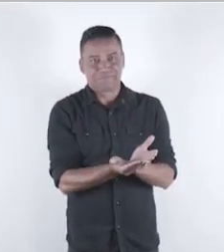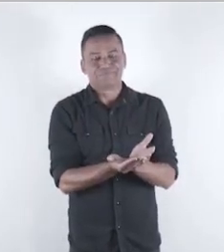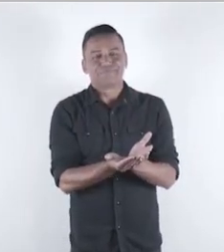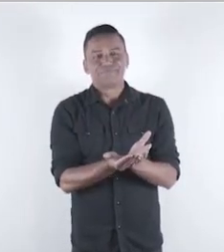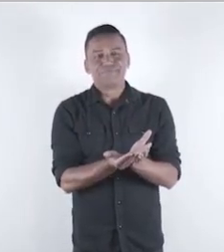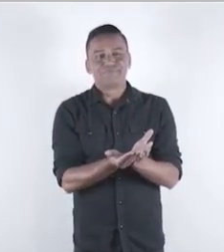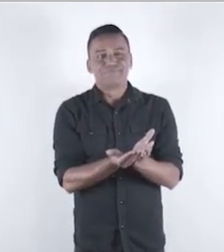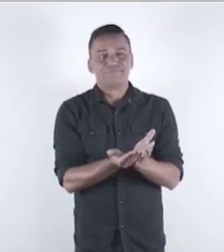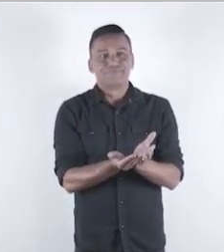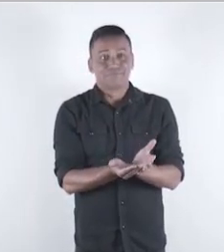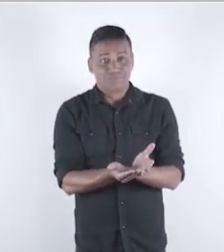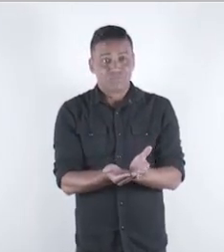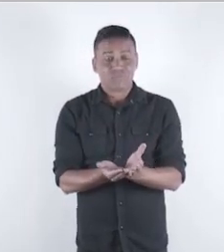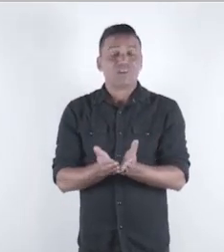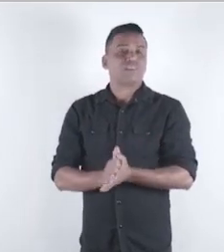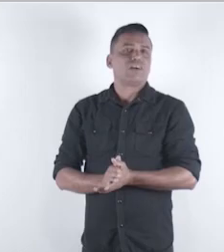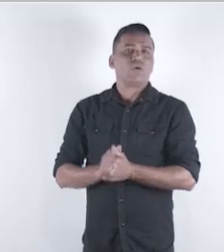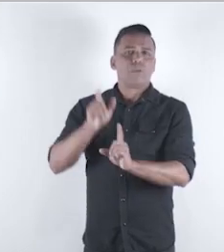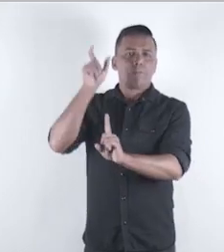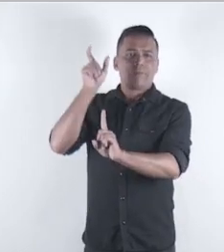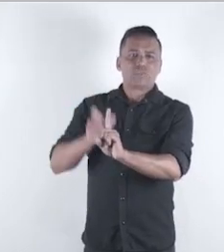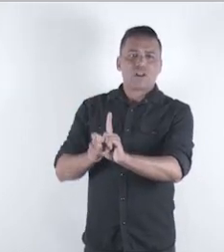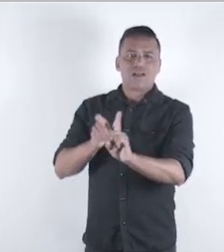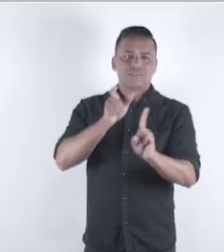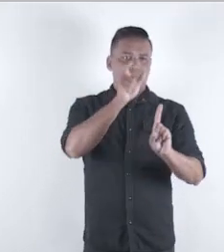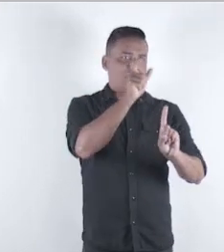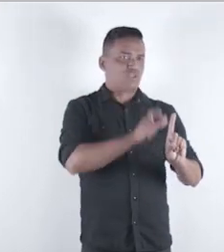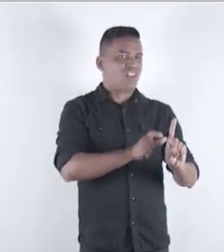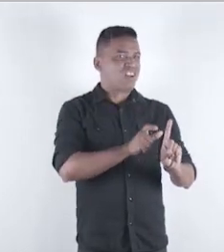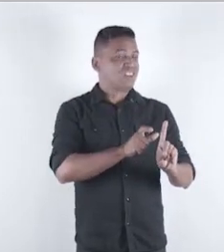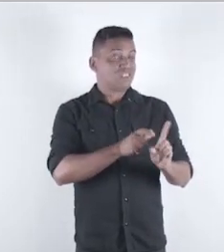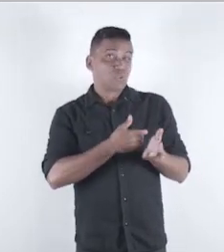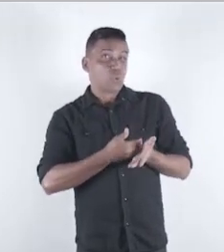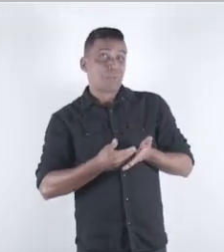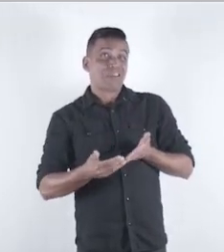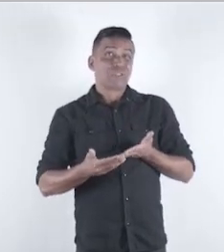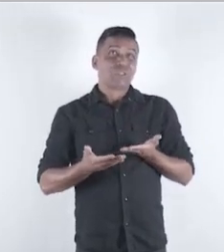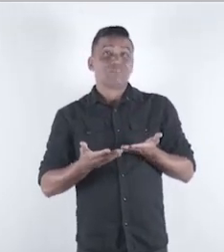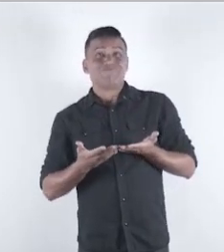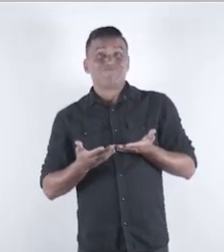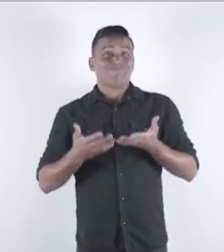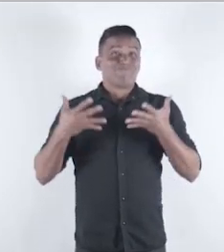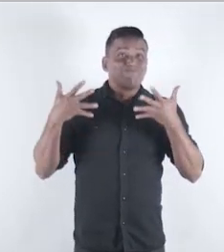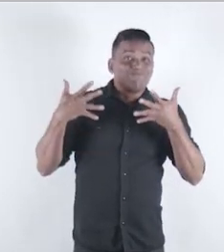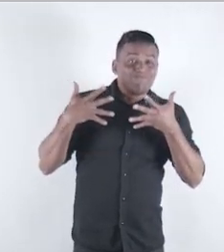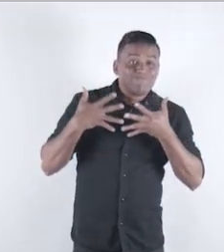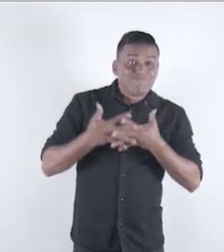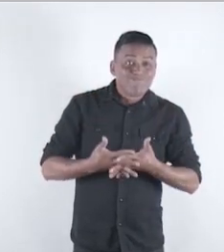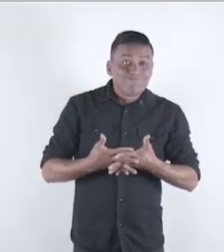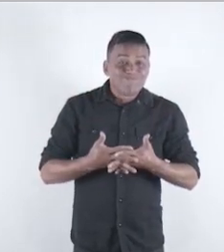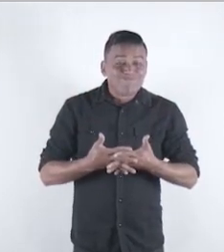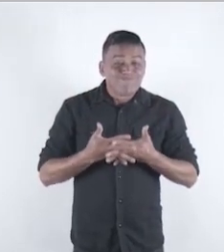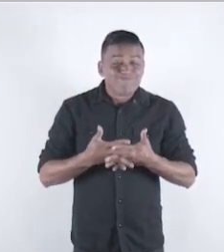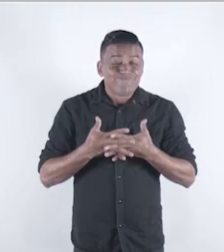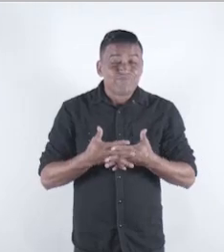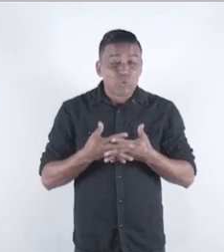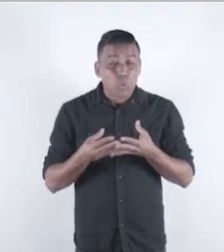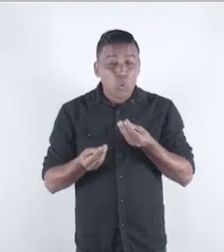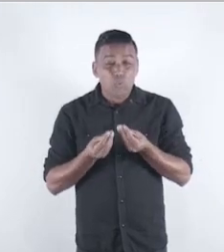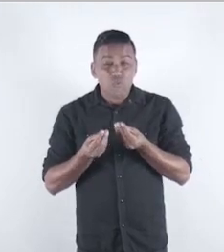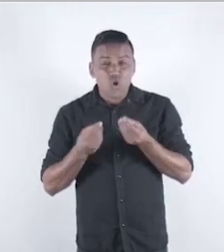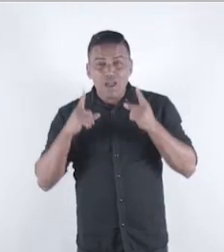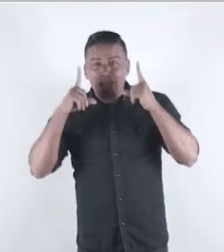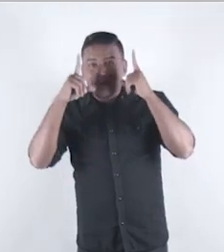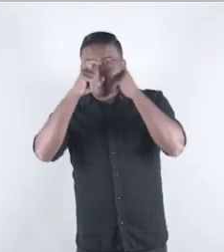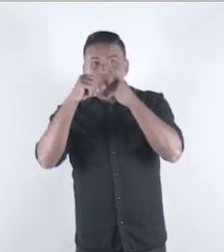Em relação aos personagens mesmo, no começo eu fiquei meio perdido sem saber como é que eu ia colocar a